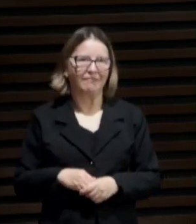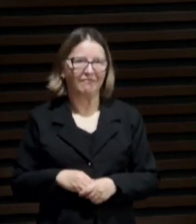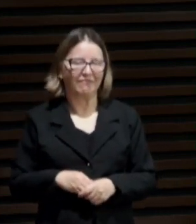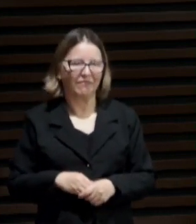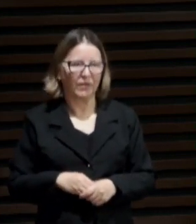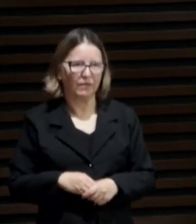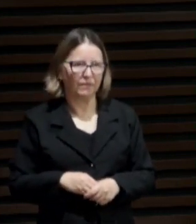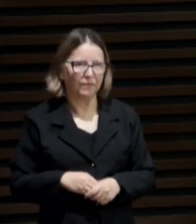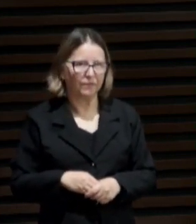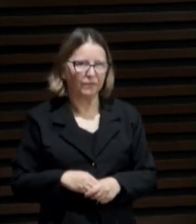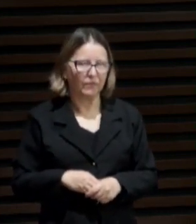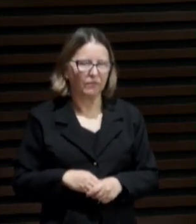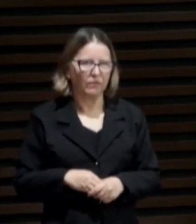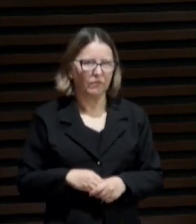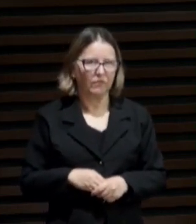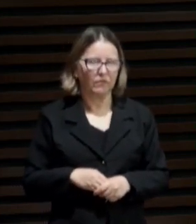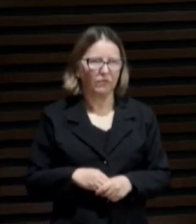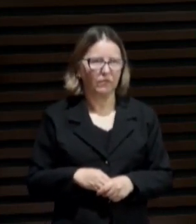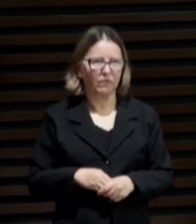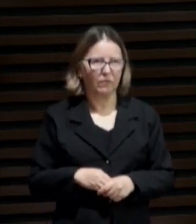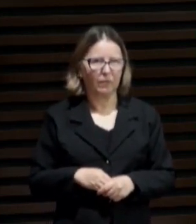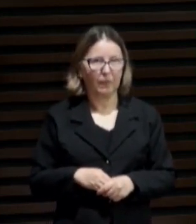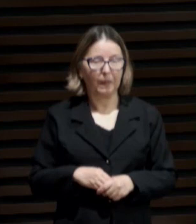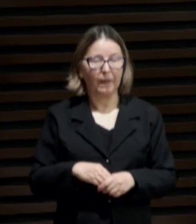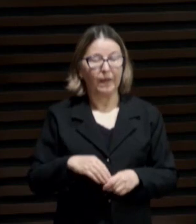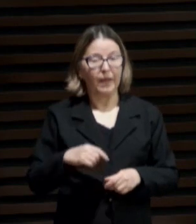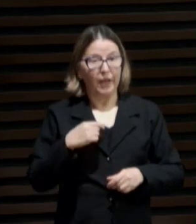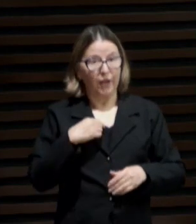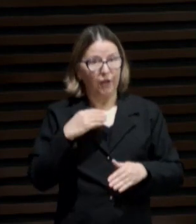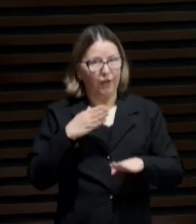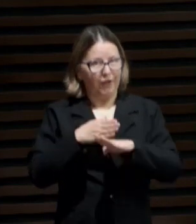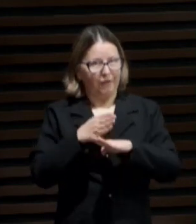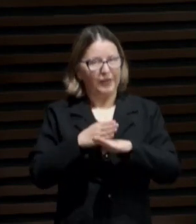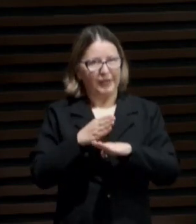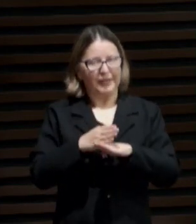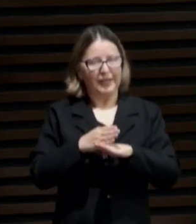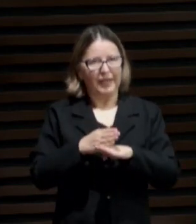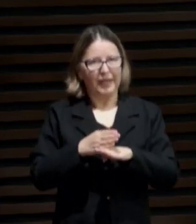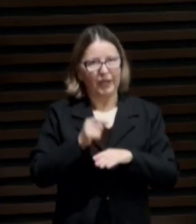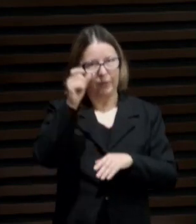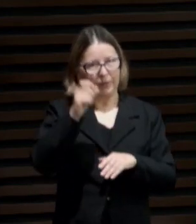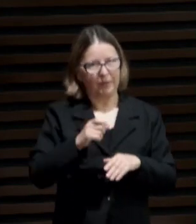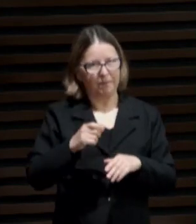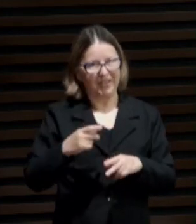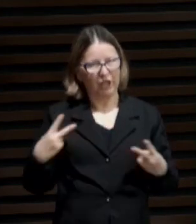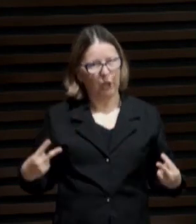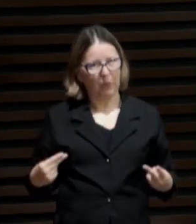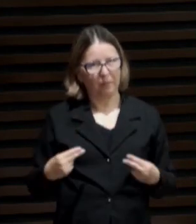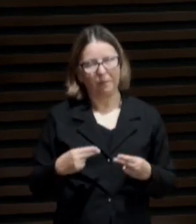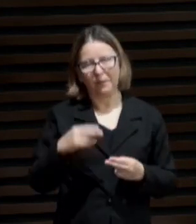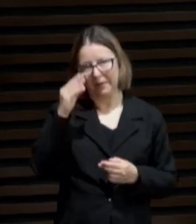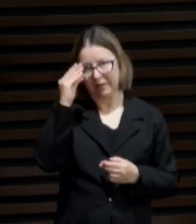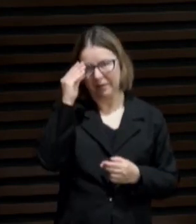de variz. Esse pessoal que está operando, eu estou indo agora visitar. Porque eu falei, deixa eu aprender, porque